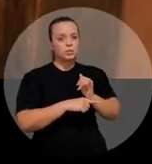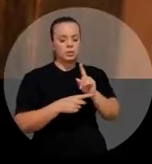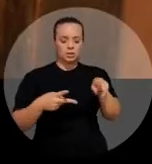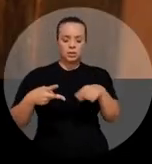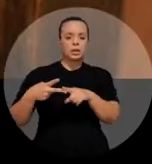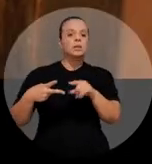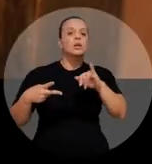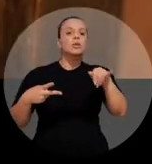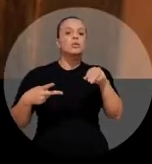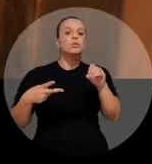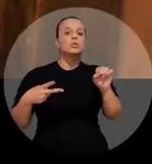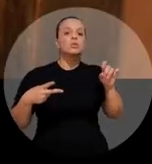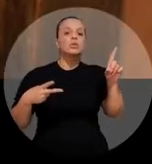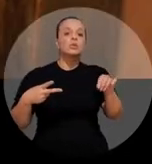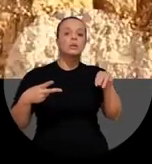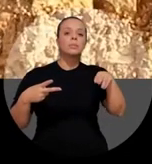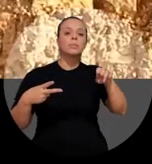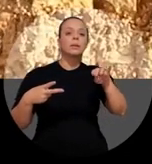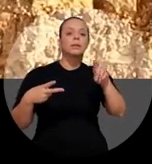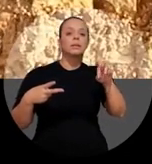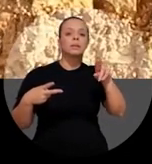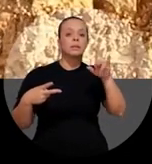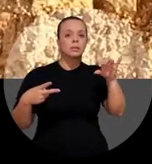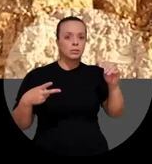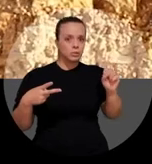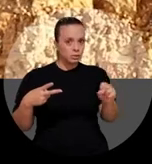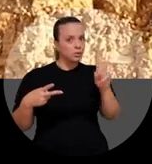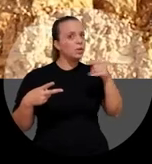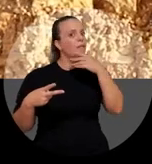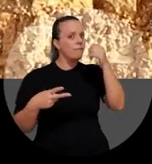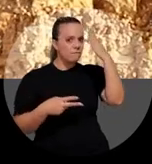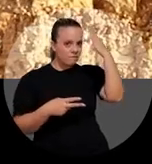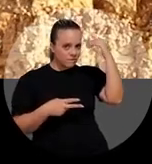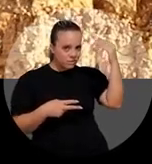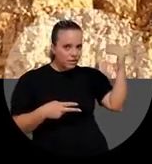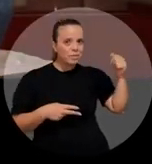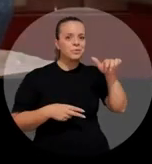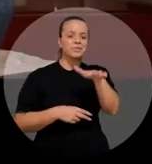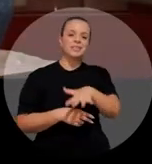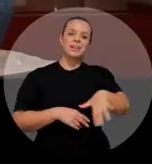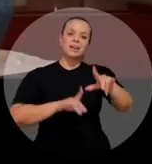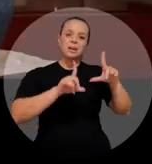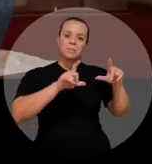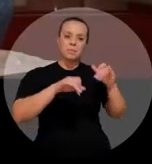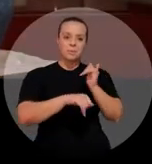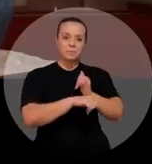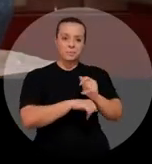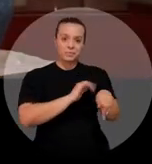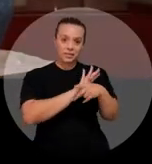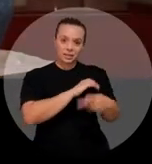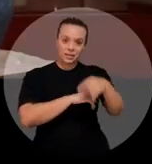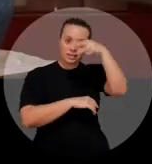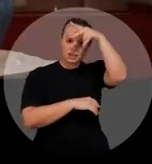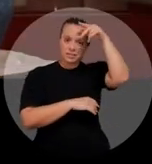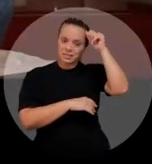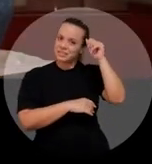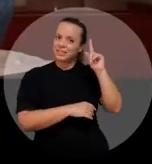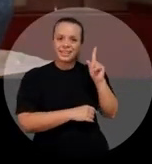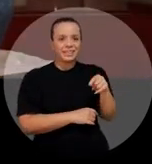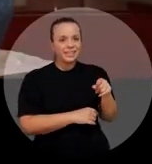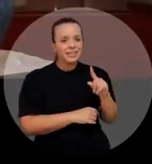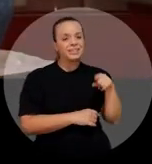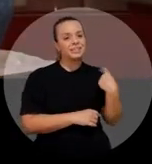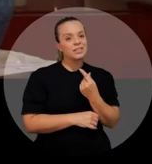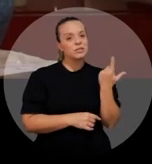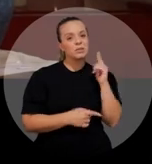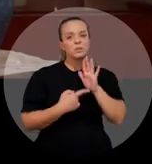documentário é o Zé Medeiros. Olha só, que é um gigante, né, da fotografia. Sim. Documental daqui do estado. E é